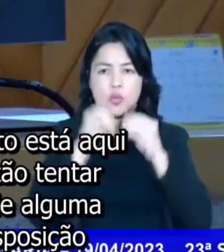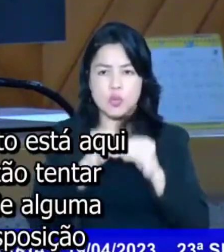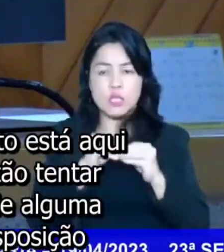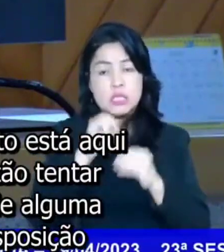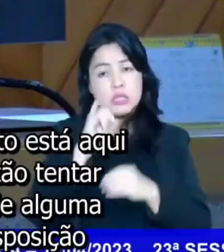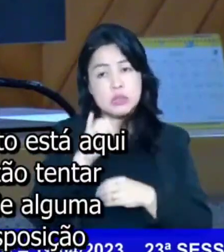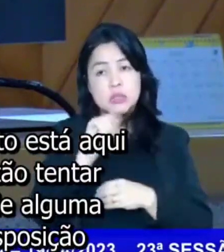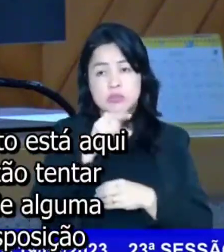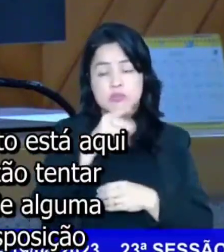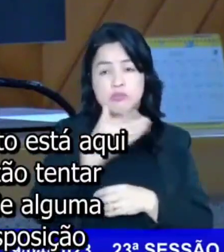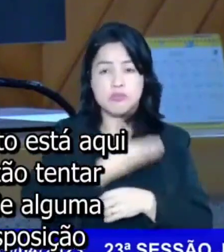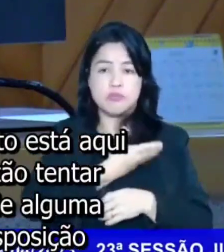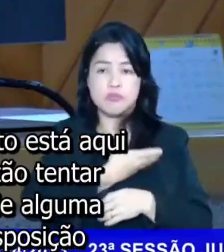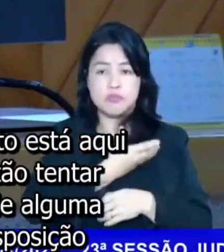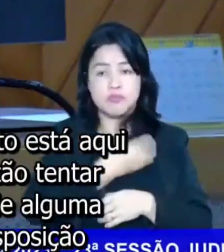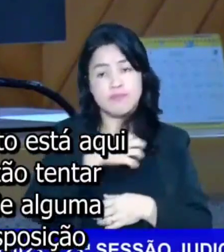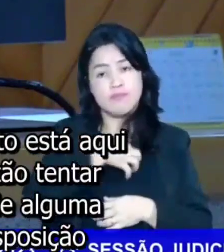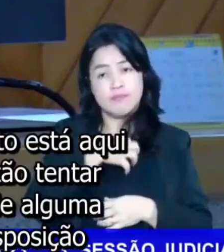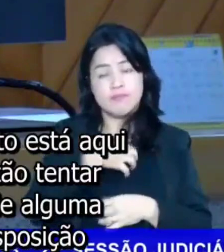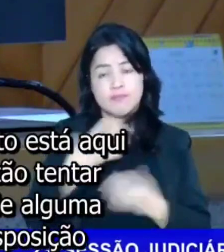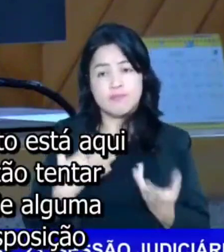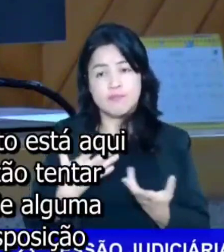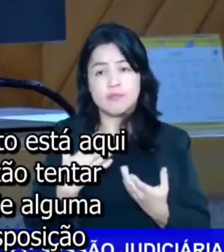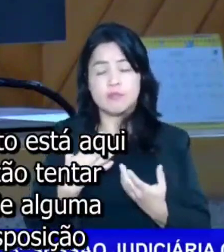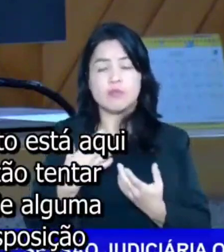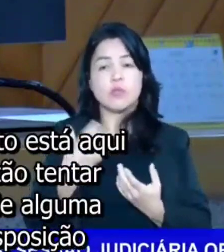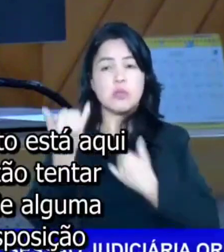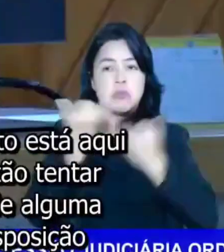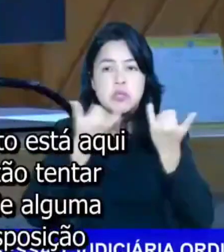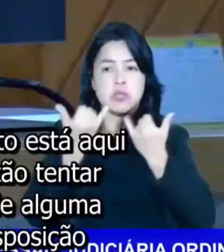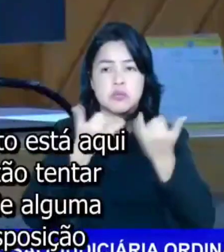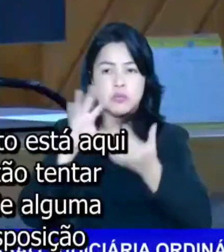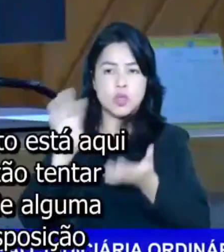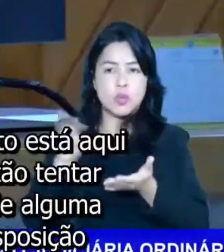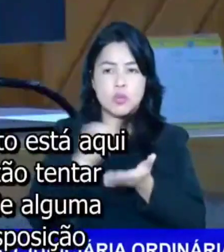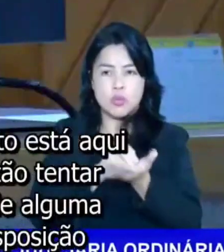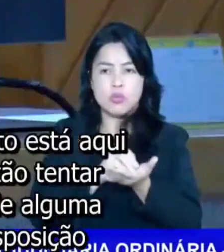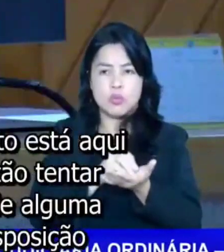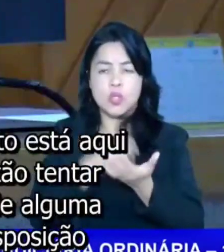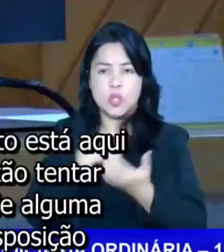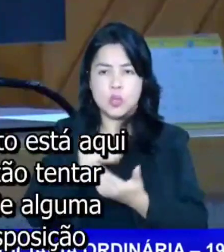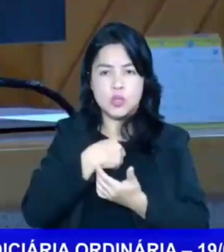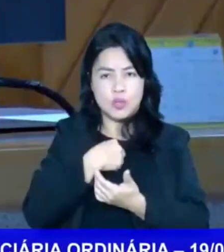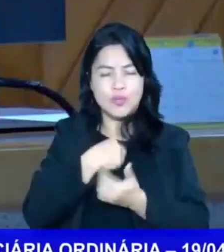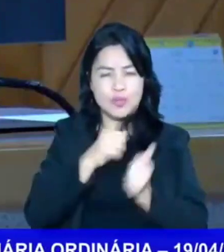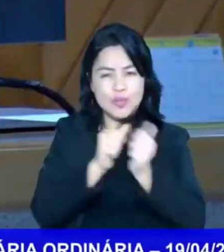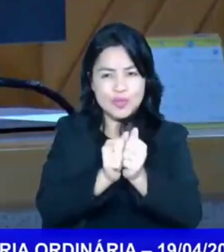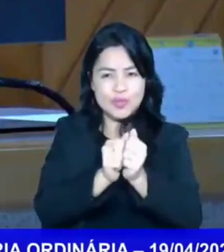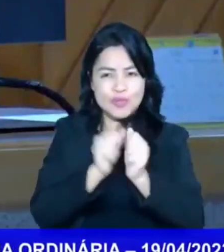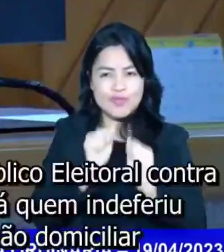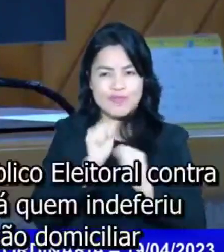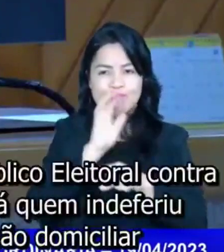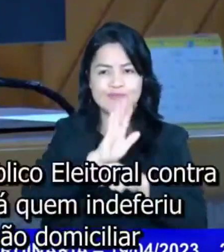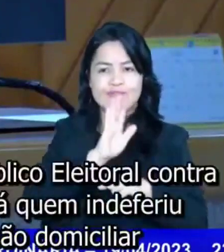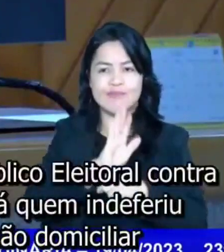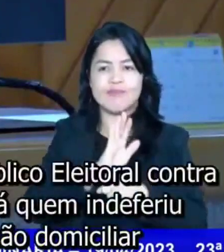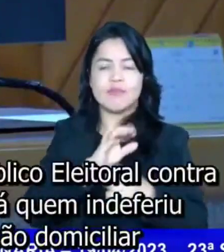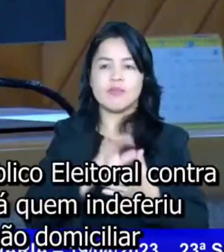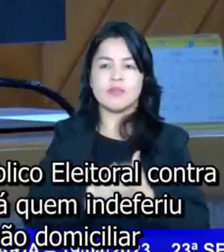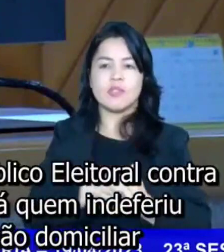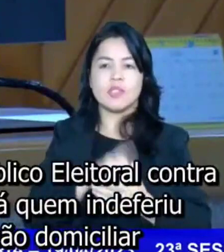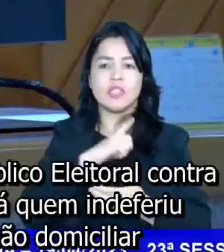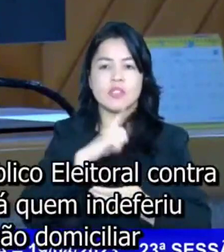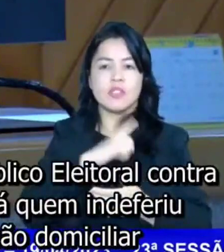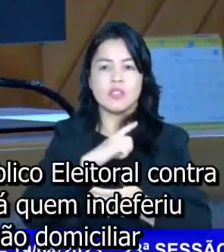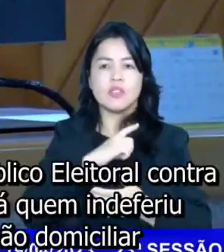os colegas sentirem necessidade de alguma informação complementar, eu estou aqui à disposição. Trata-se